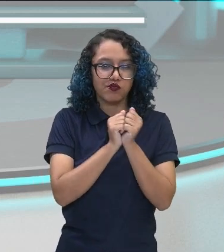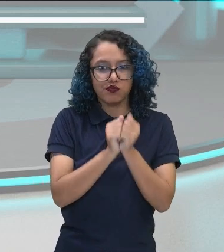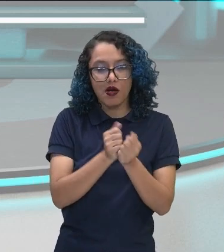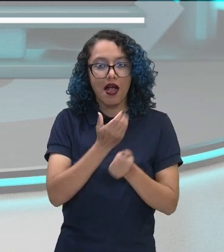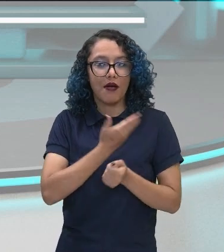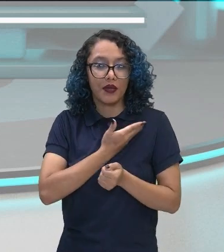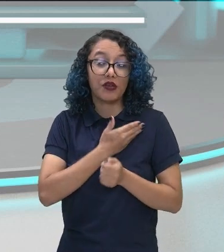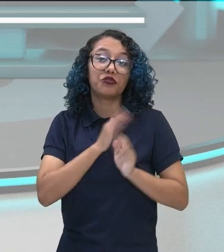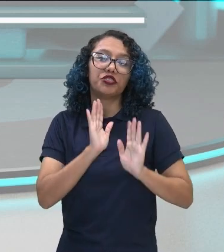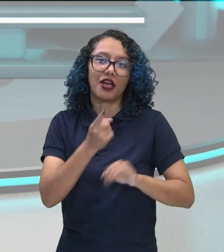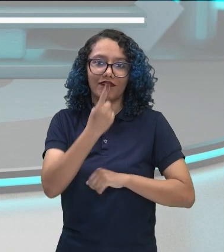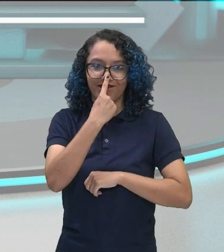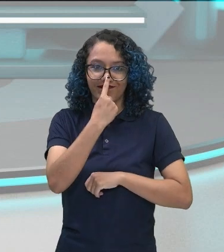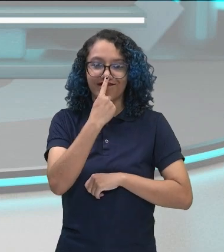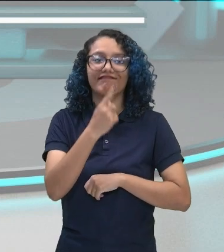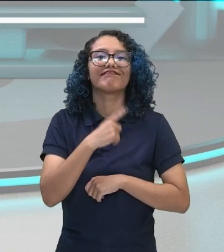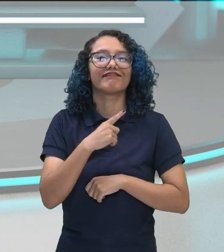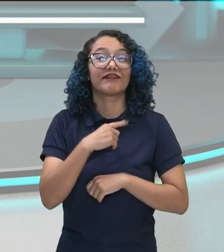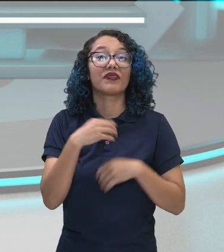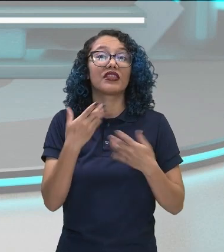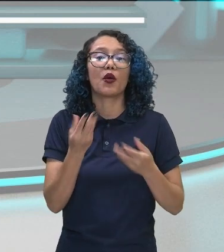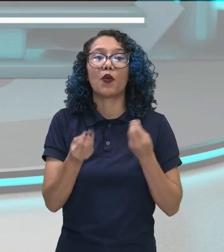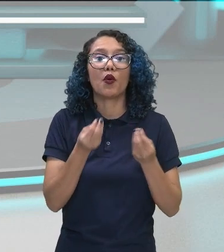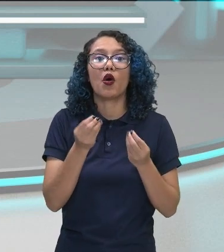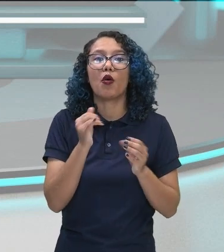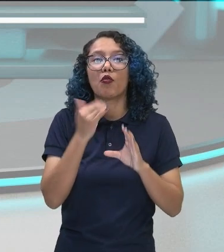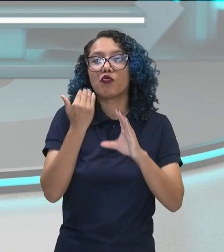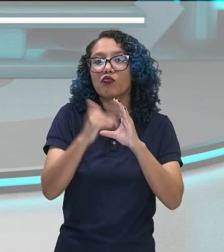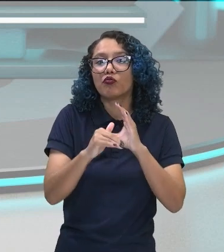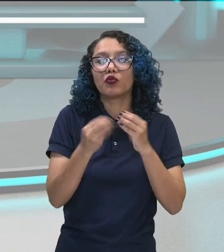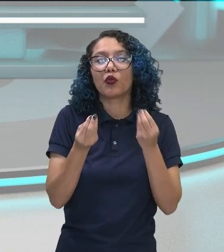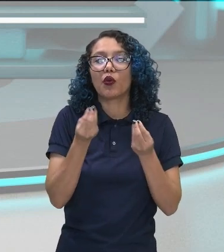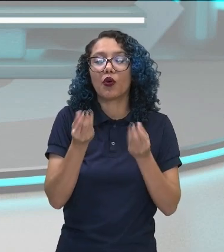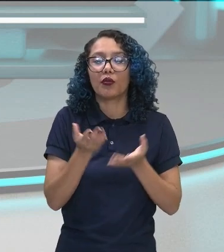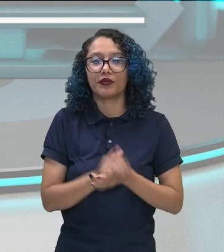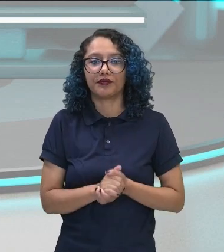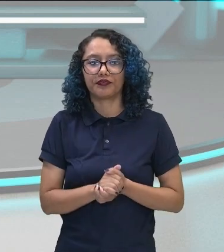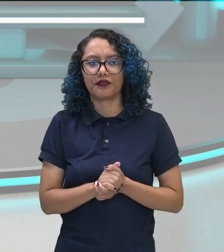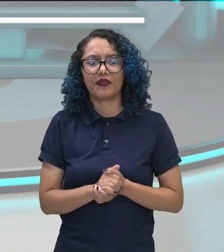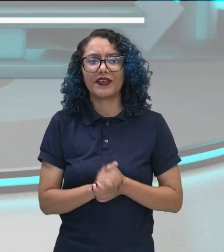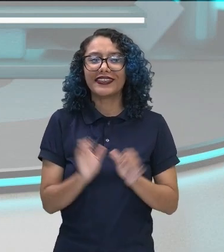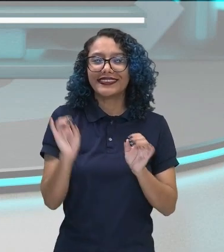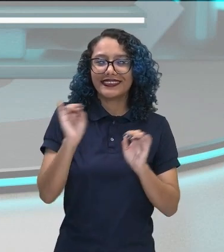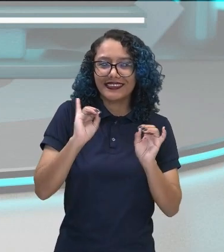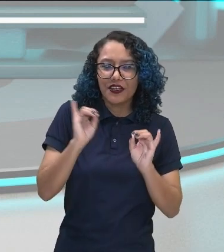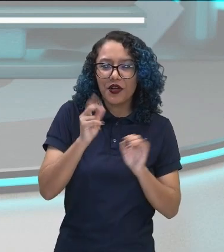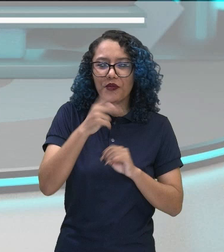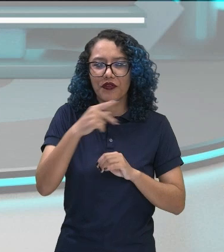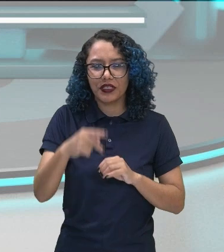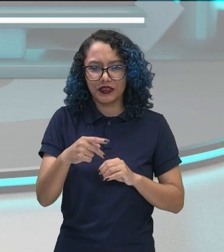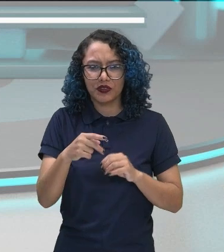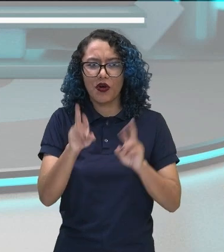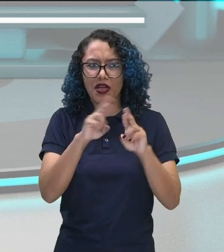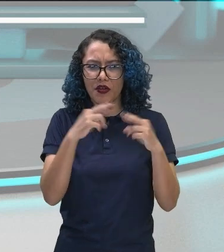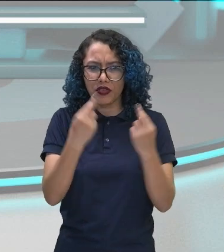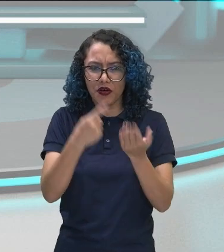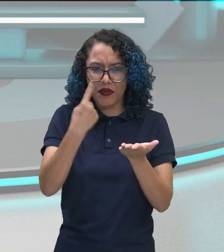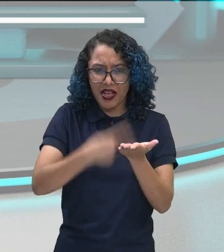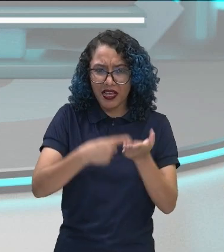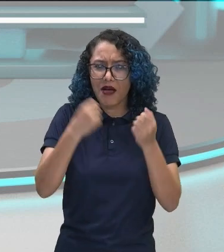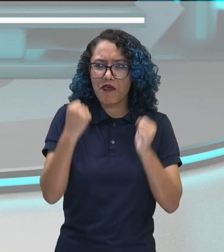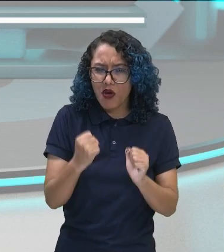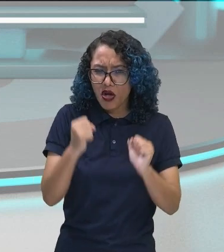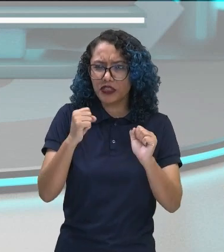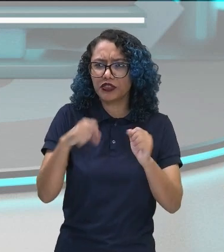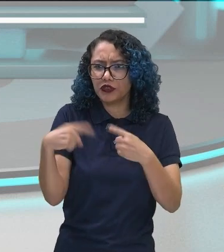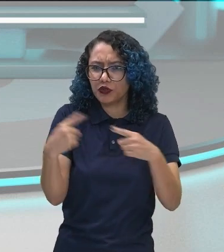ele já tem mais intimidade. Então, vai ser assim: oi, professor, podemos marcar uma reunião para falar do meu TCC? Viram como